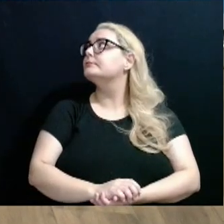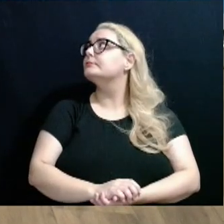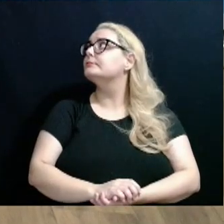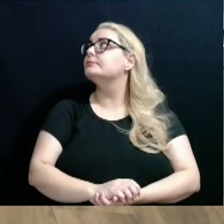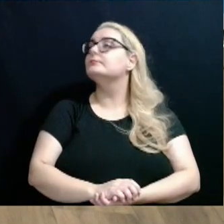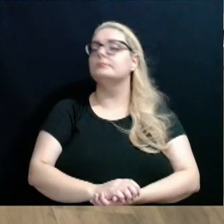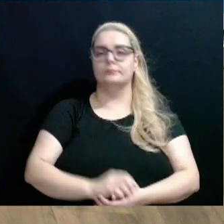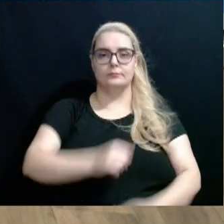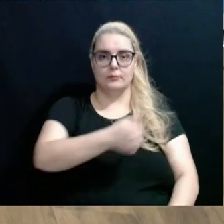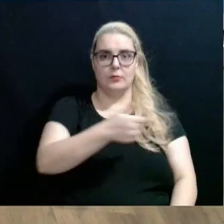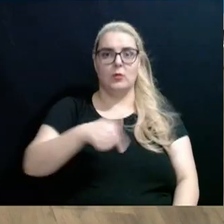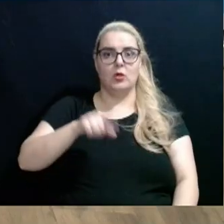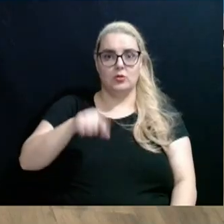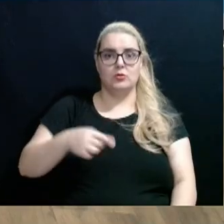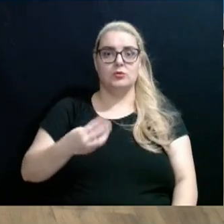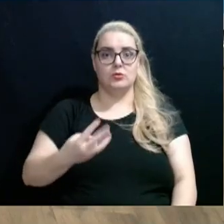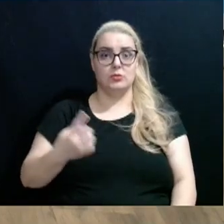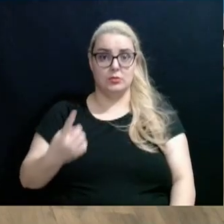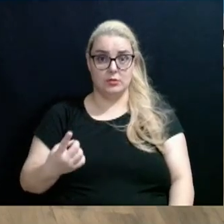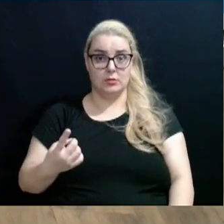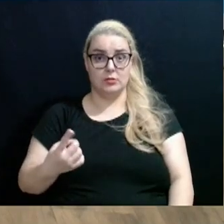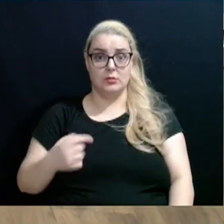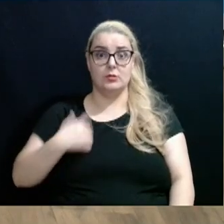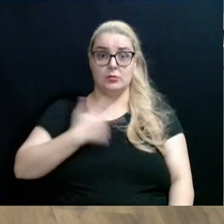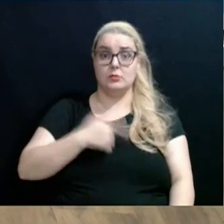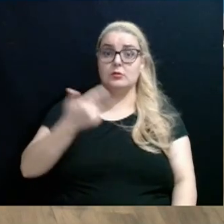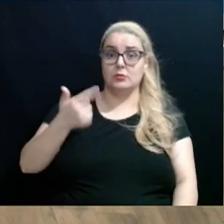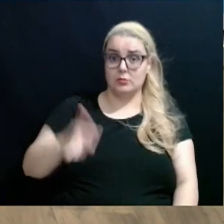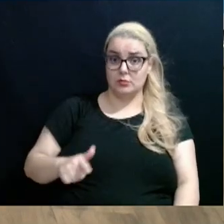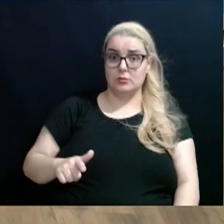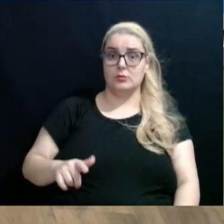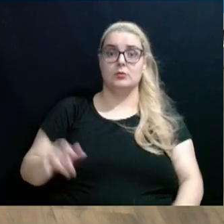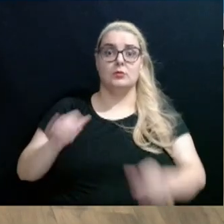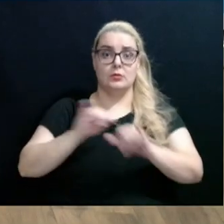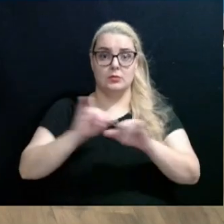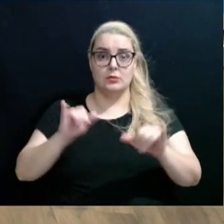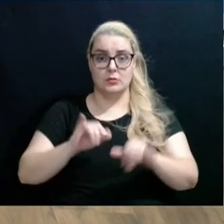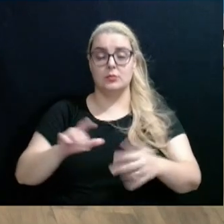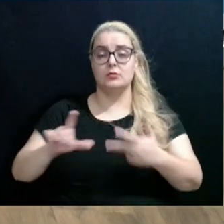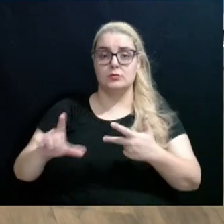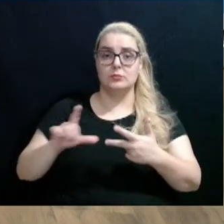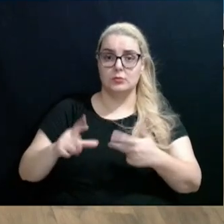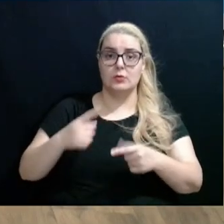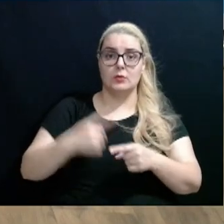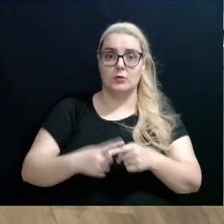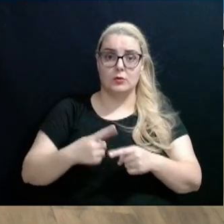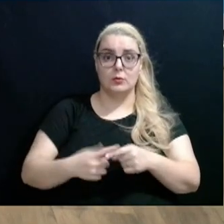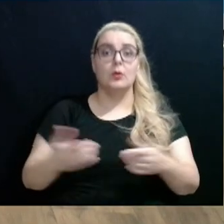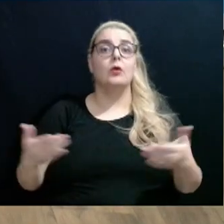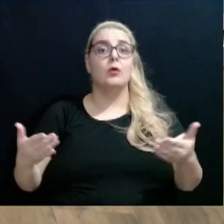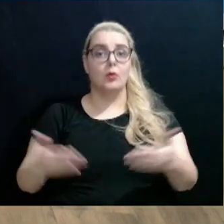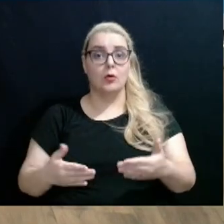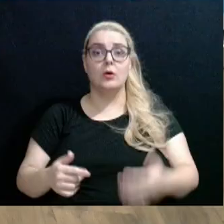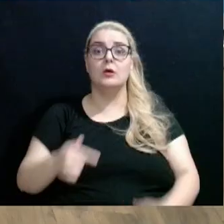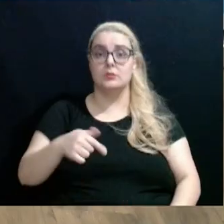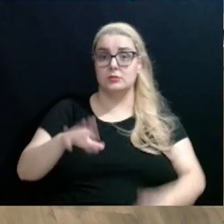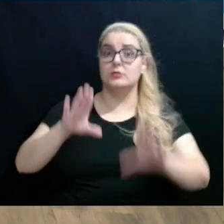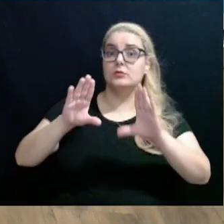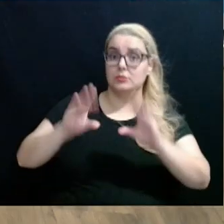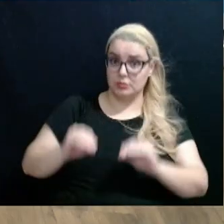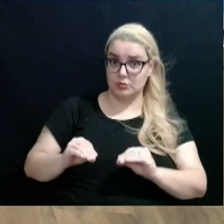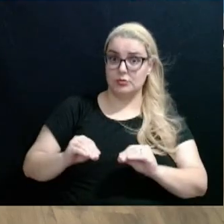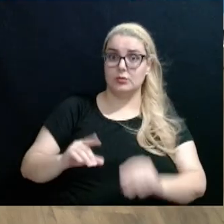Meio-dia mais 31 minutos, a gente segue aqui com as notícias do Legislativo, porque hoje, às 7 horas da noite, tem